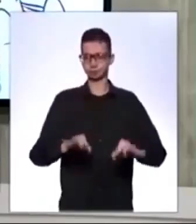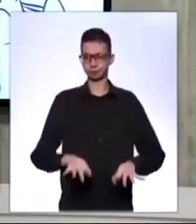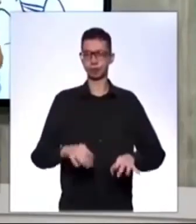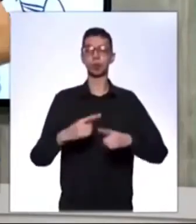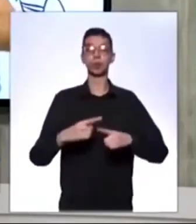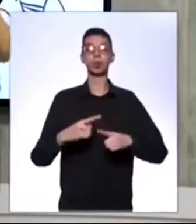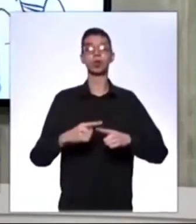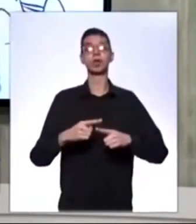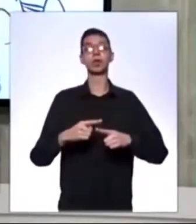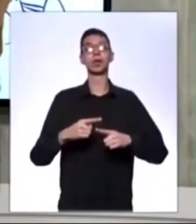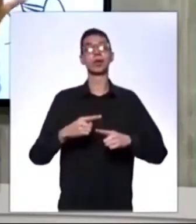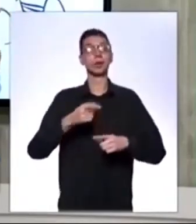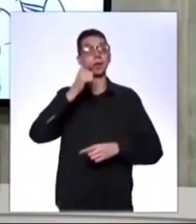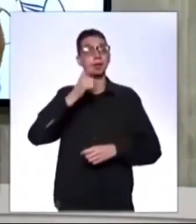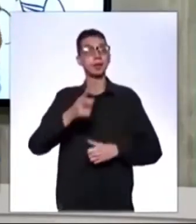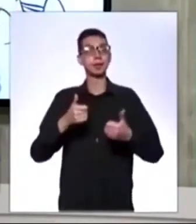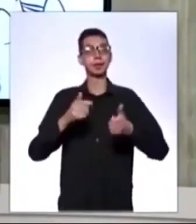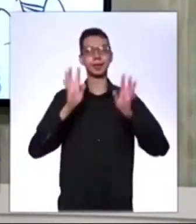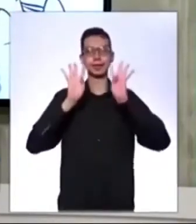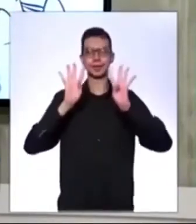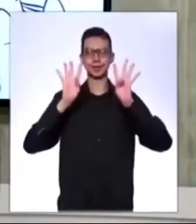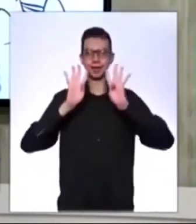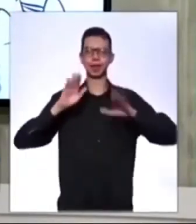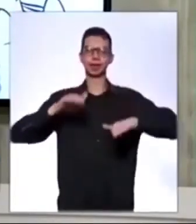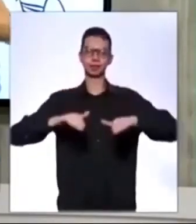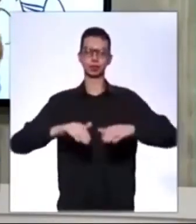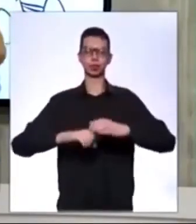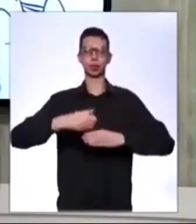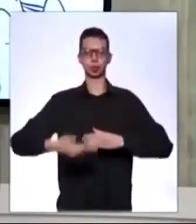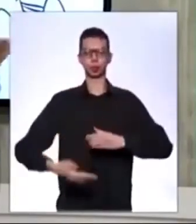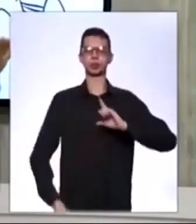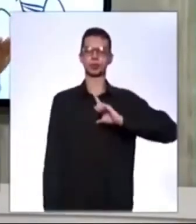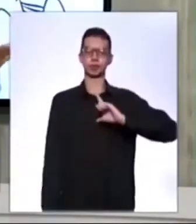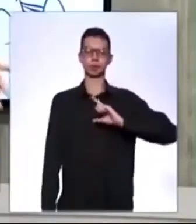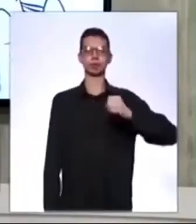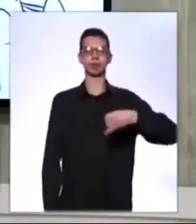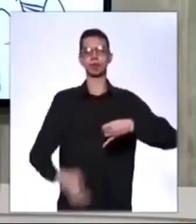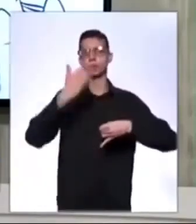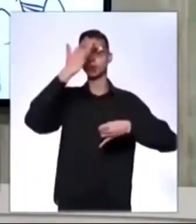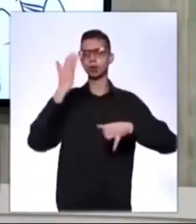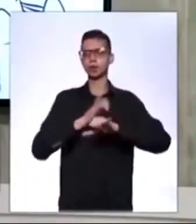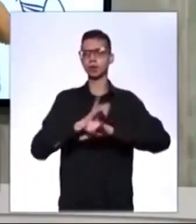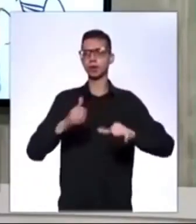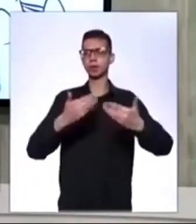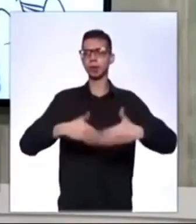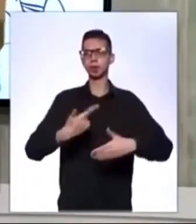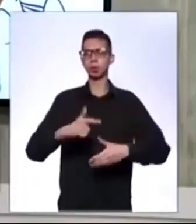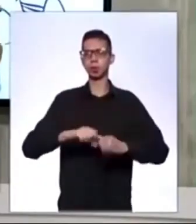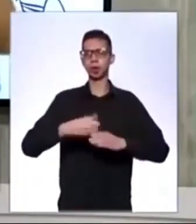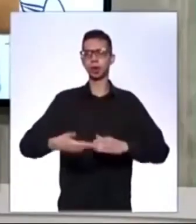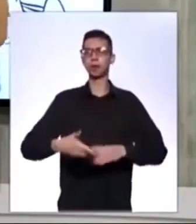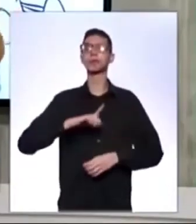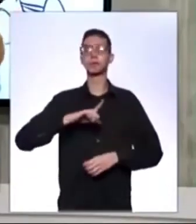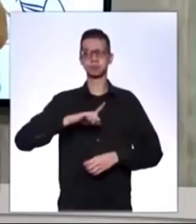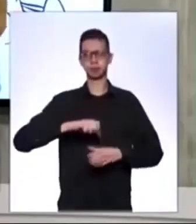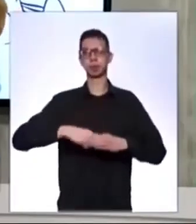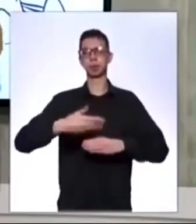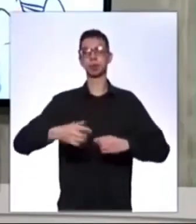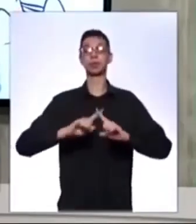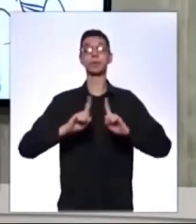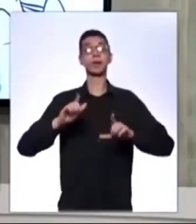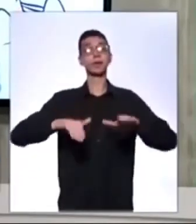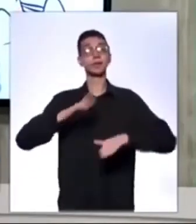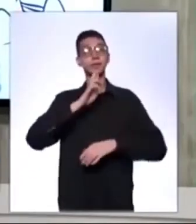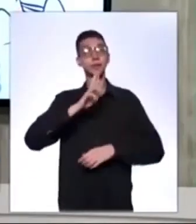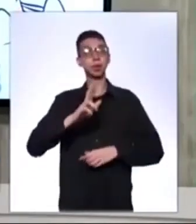muito interessantes, que muitas vezes tem um pouco de conteúdo sim, falam que a prova não é conteudista, mas é conteudista, mas muitas vezes a resposta